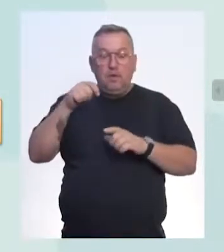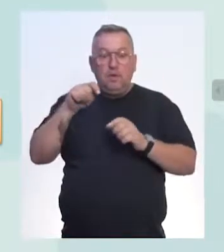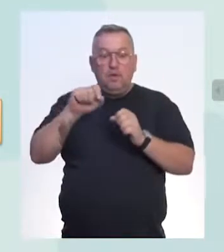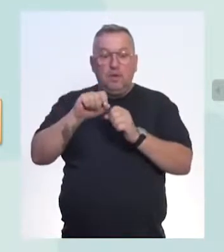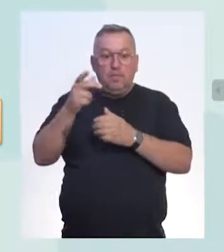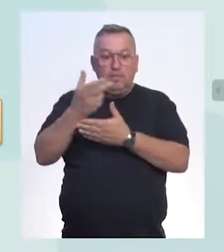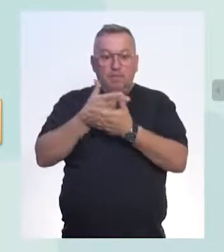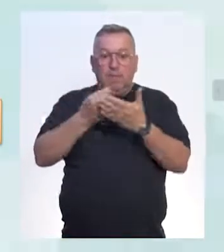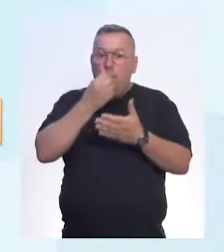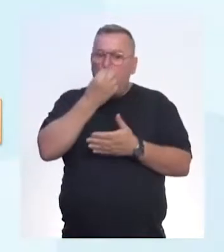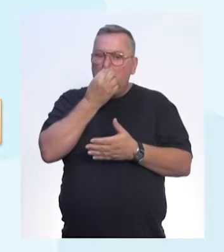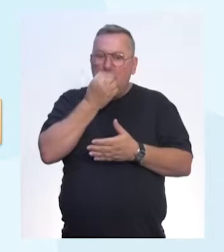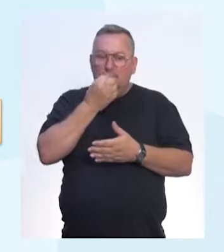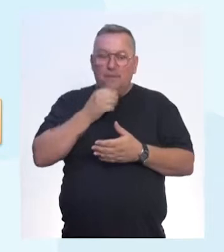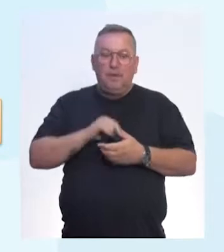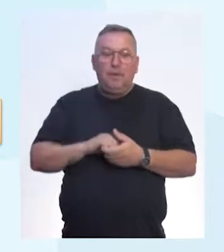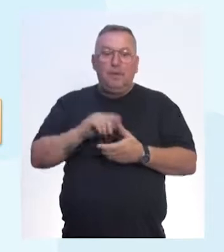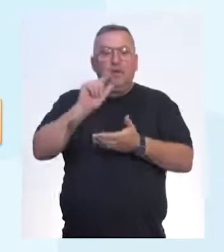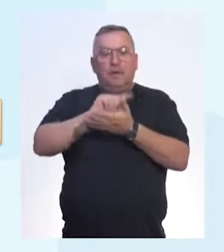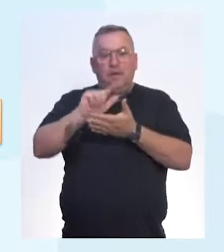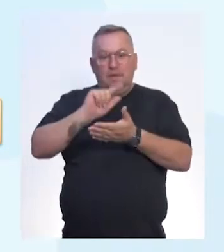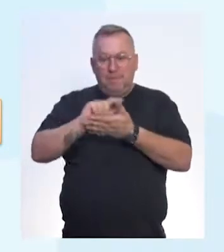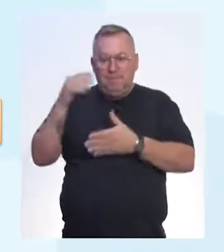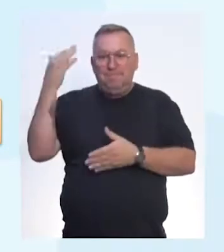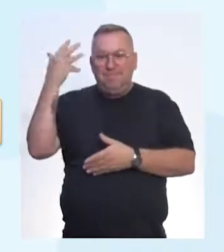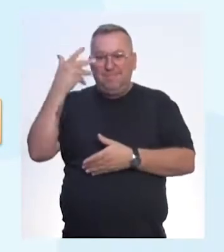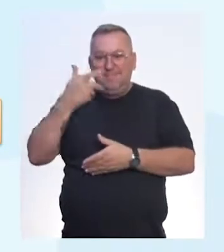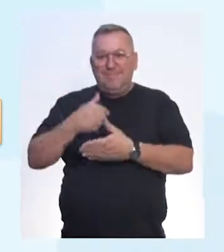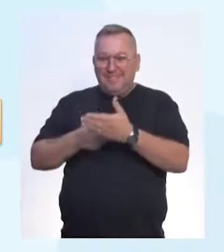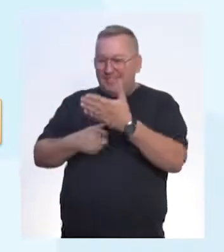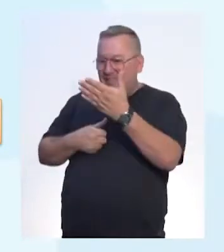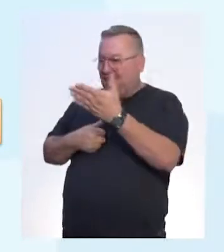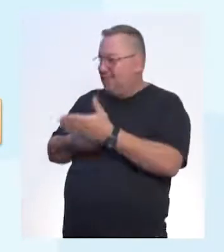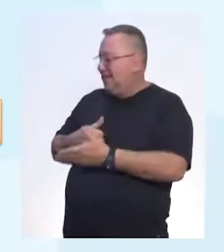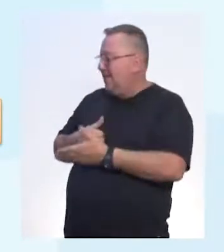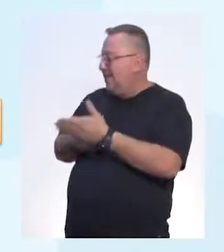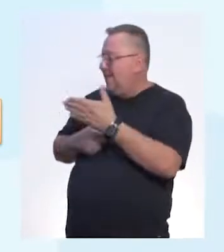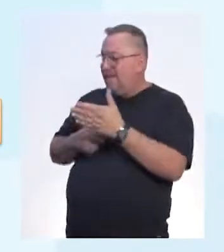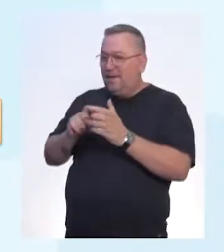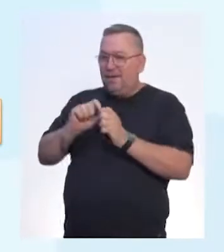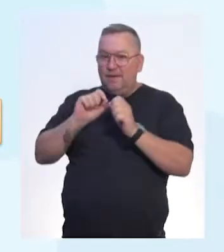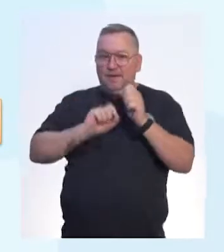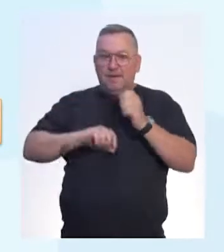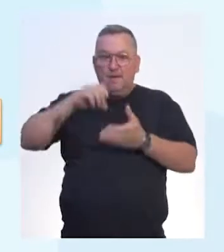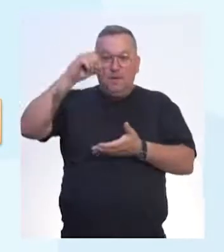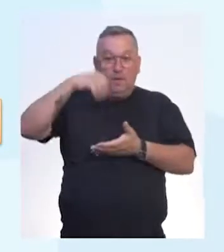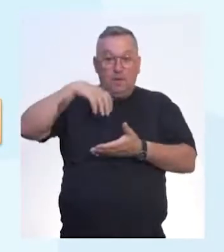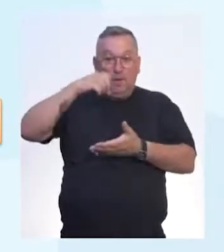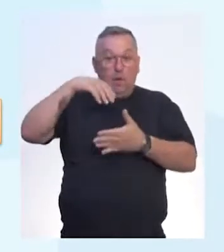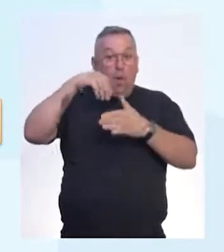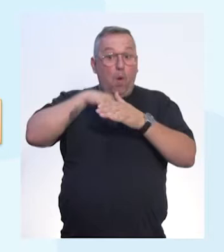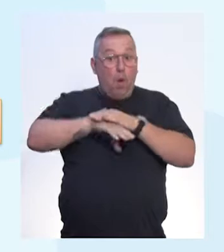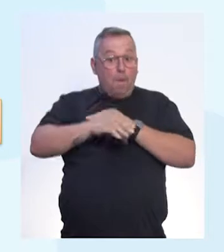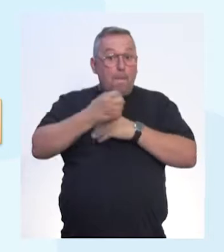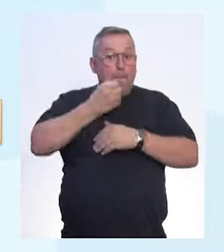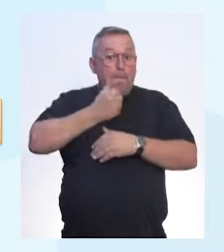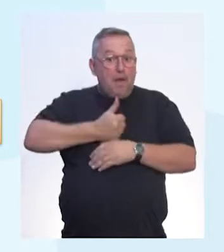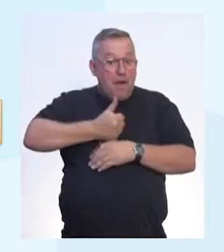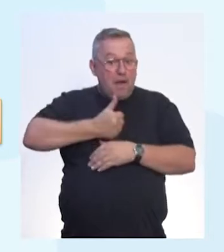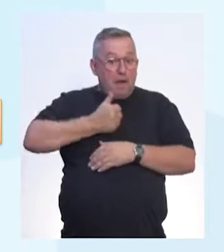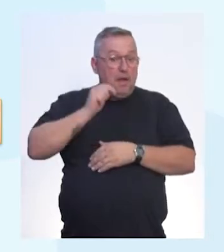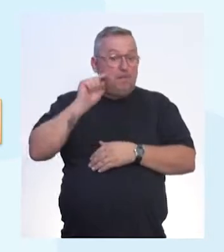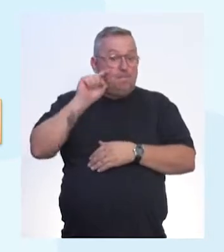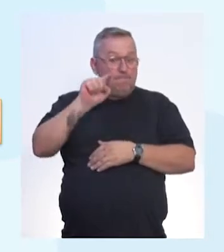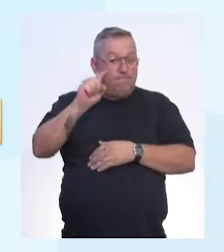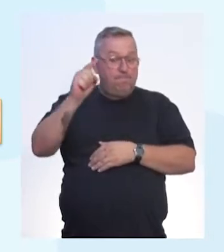até a que está ali no monitor, que ela está limpinha, bonitinha. Isso. Para vocês fazerem o print e guardarem bem